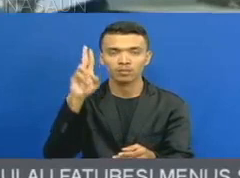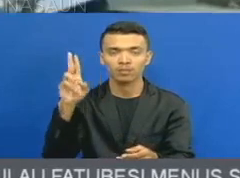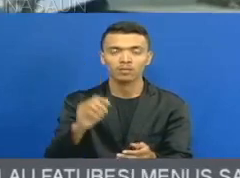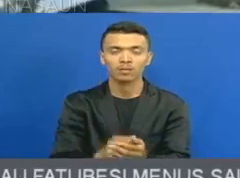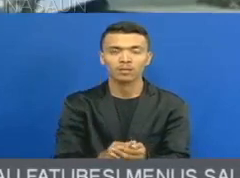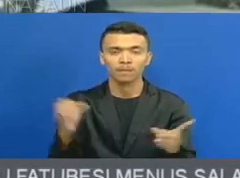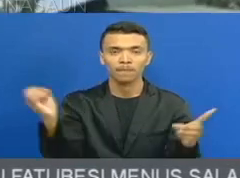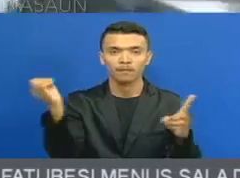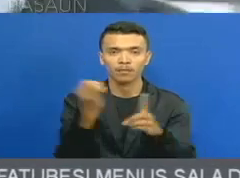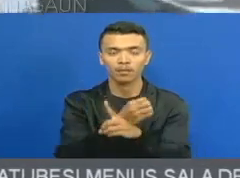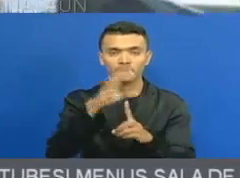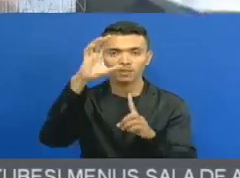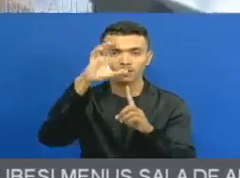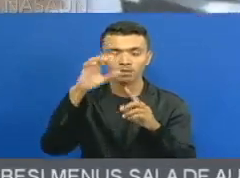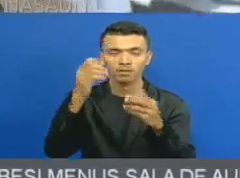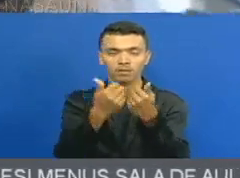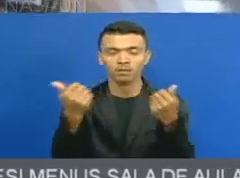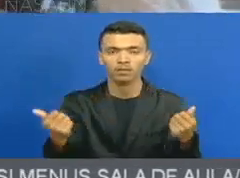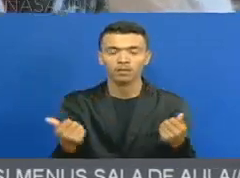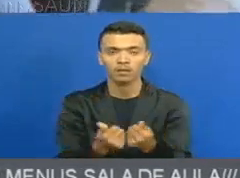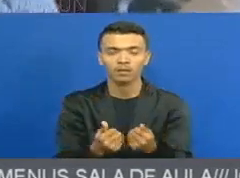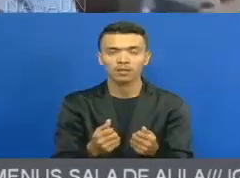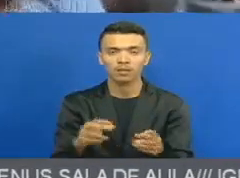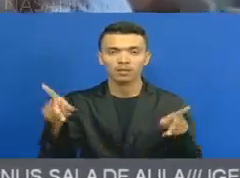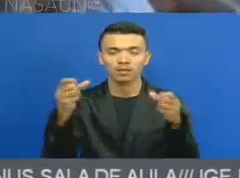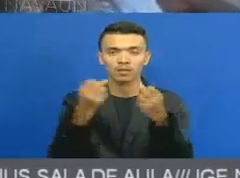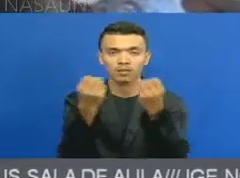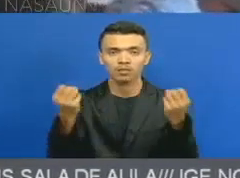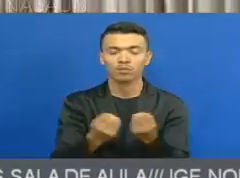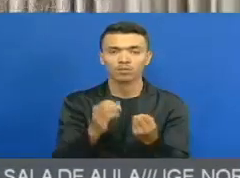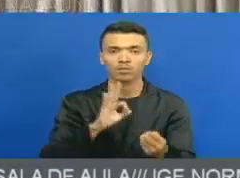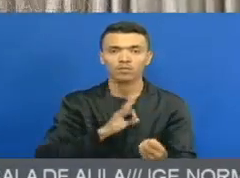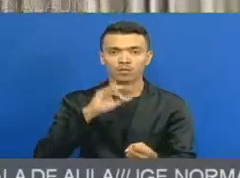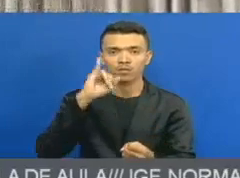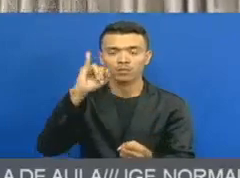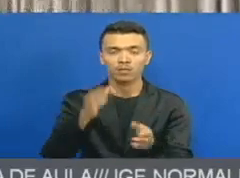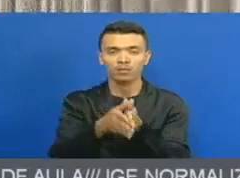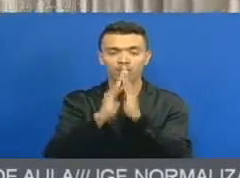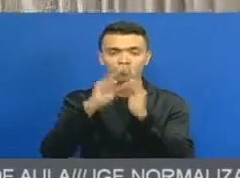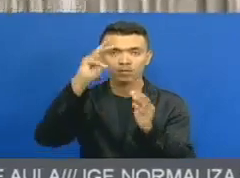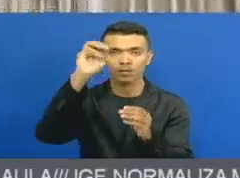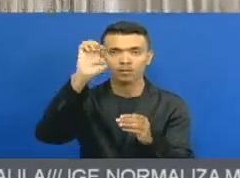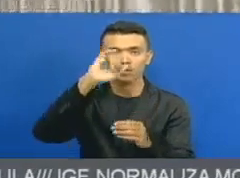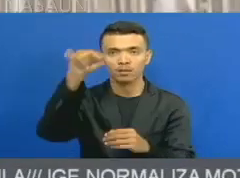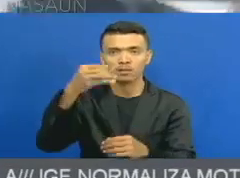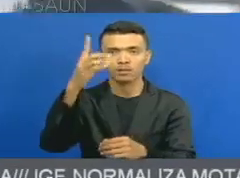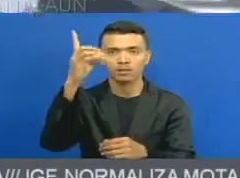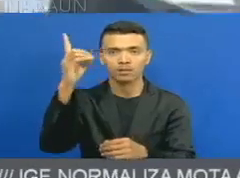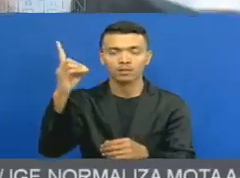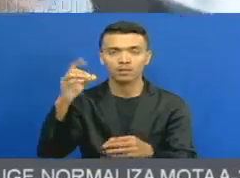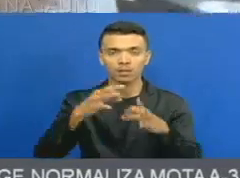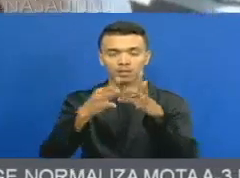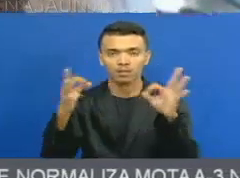iha oportunidade ne sefi aldeia asulau suku fatbesi livaniu da silva husu ministério educação juventude no desporto